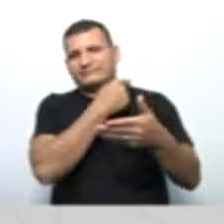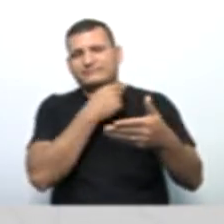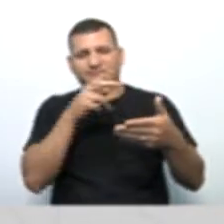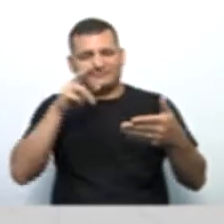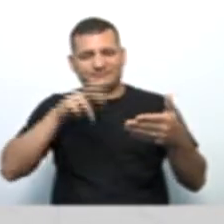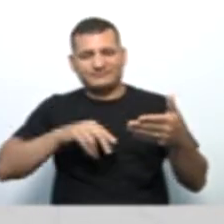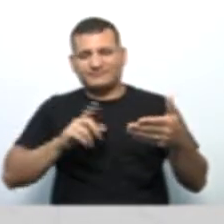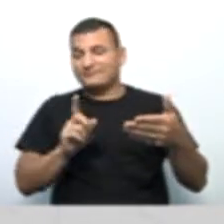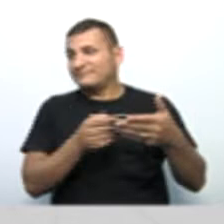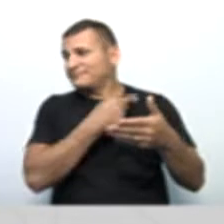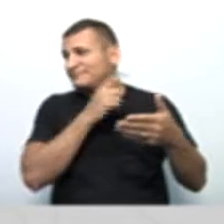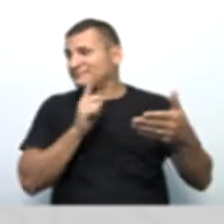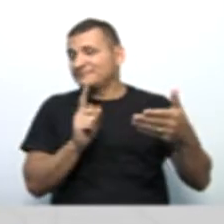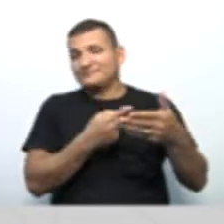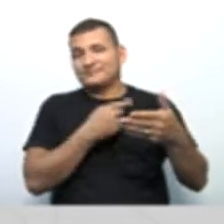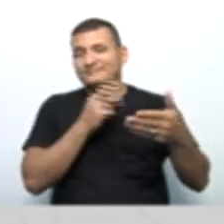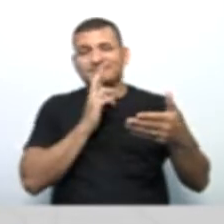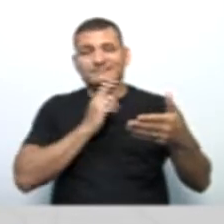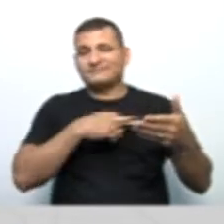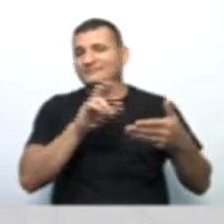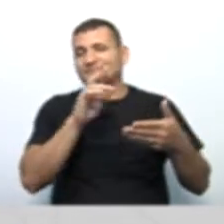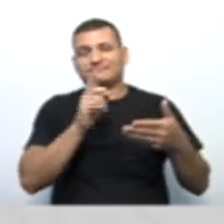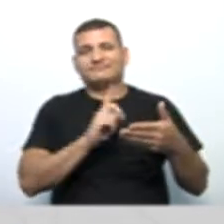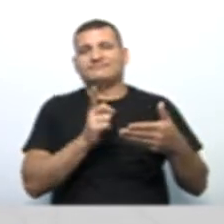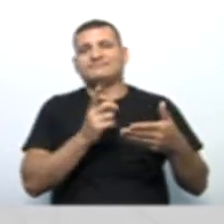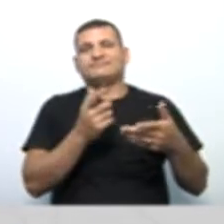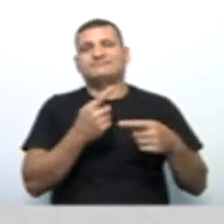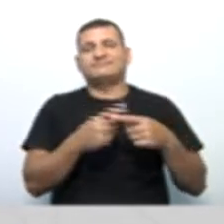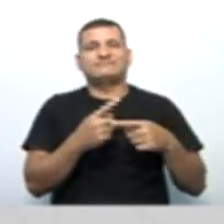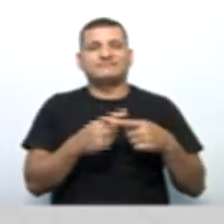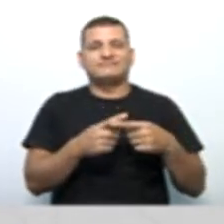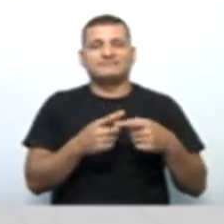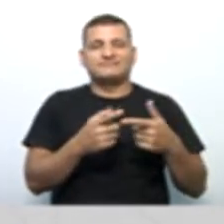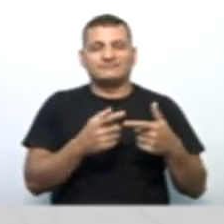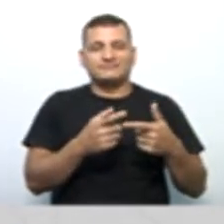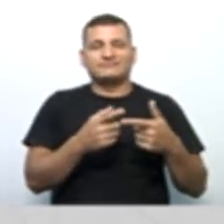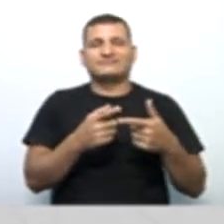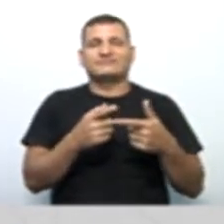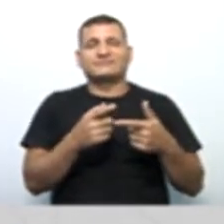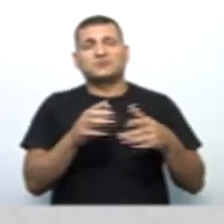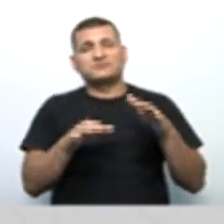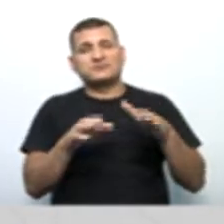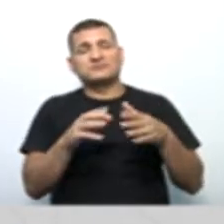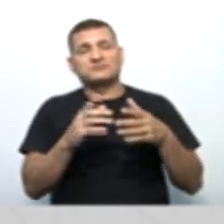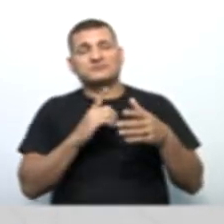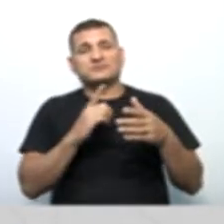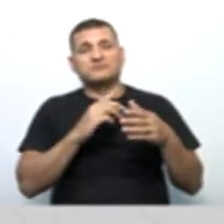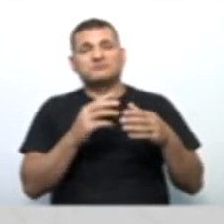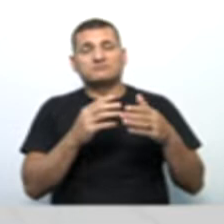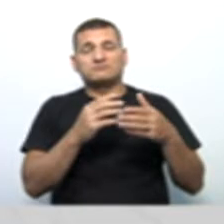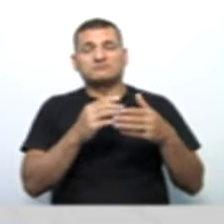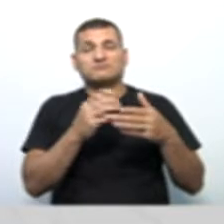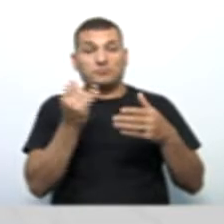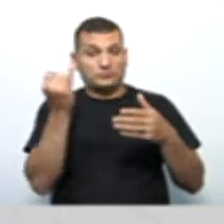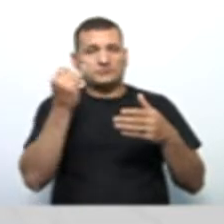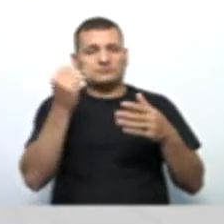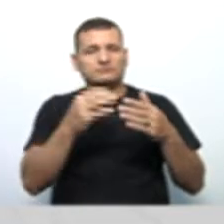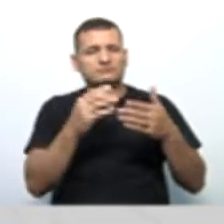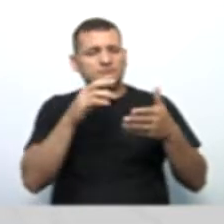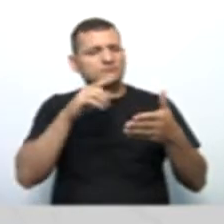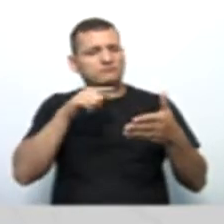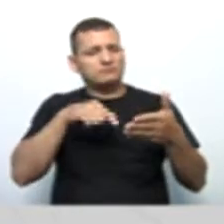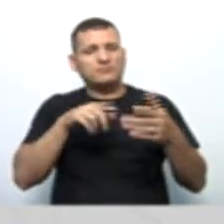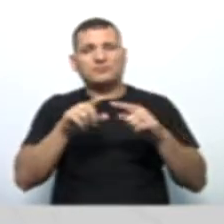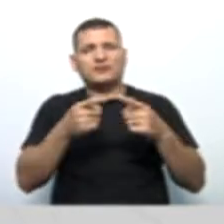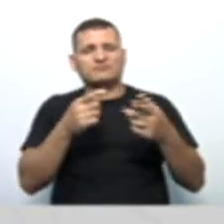nem abandona nem respondi que aconteceu lá ver se perde às vezes é uma mensagem importante só que ponto está muito grande a gente não a